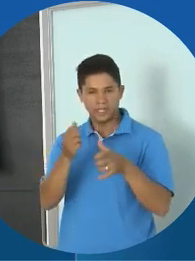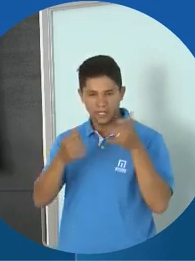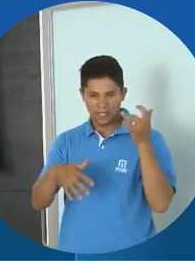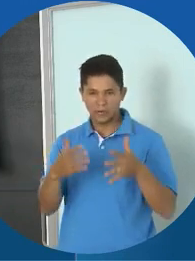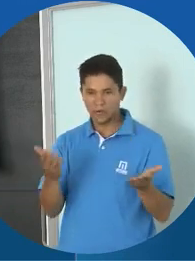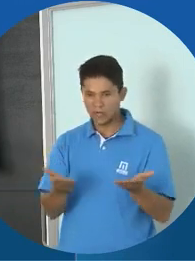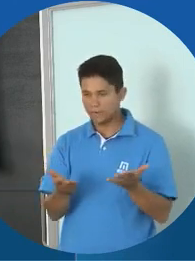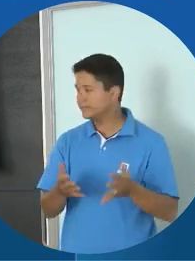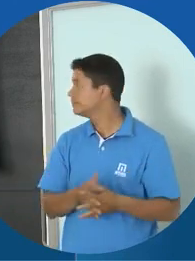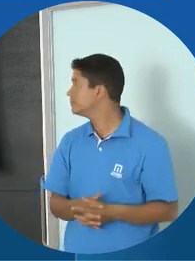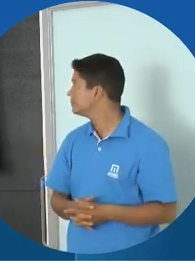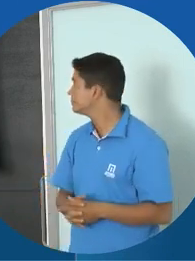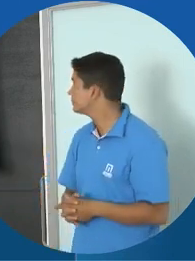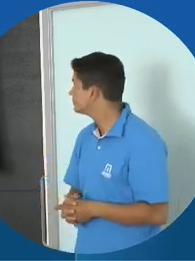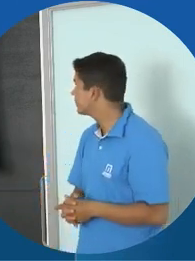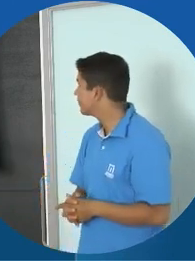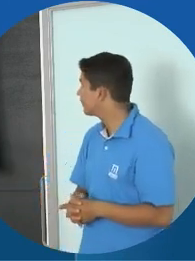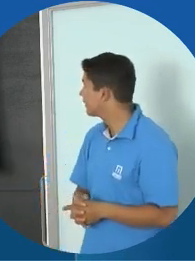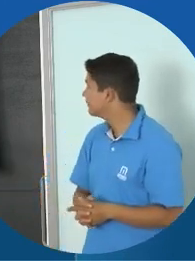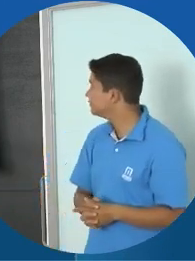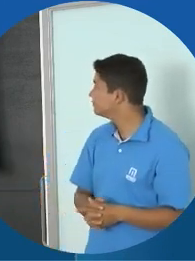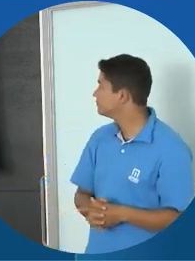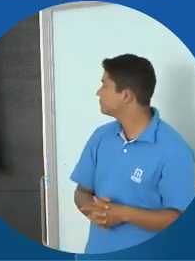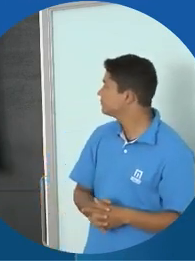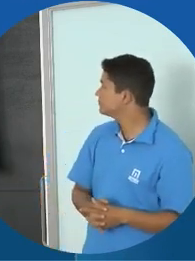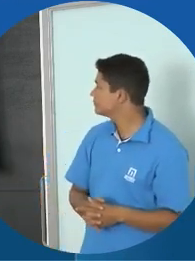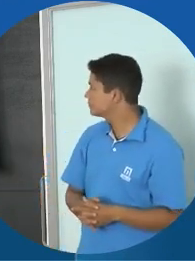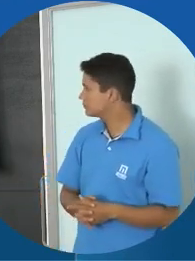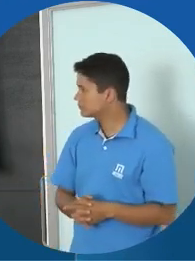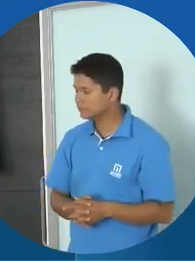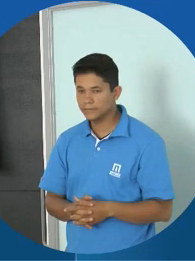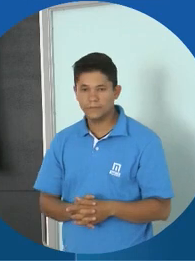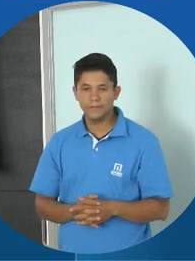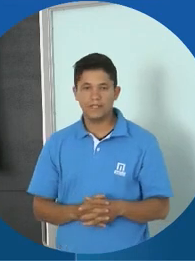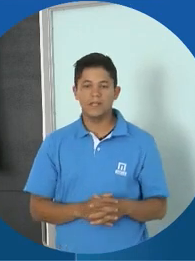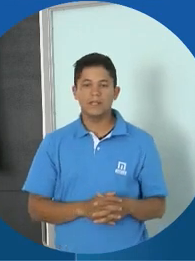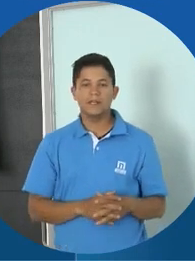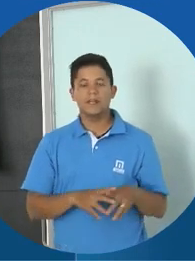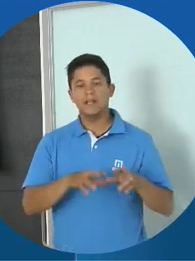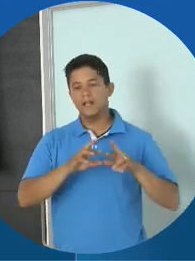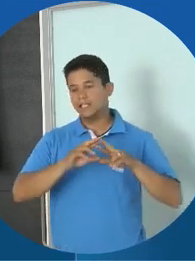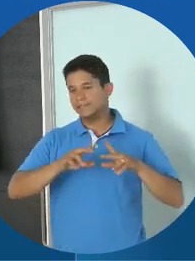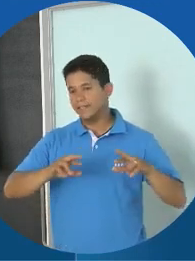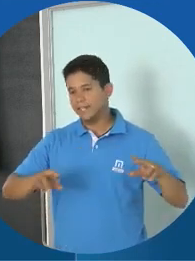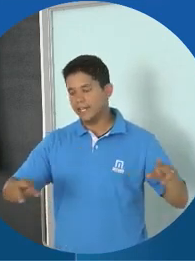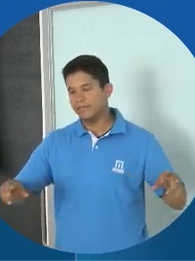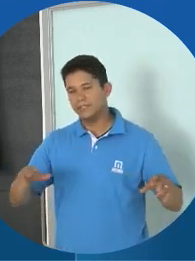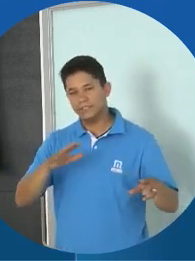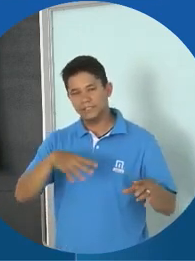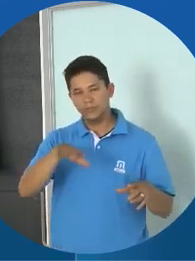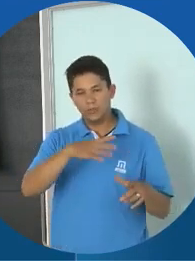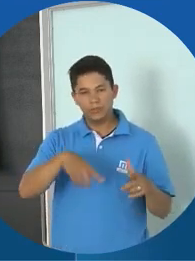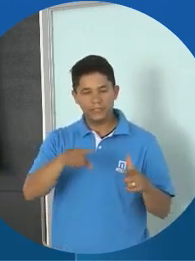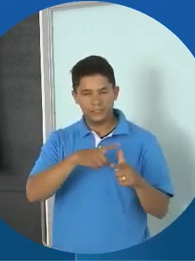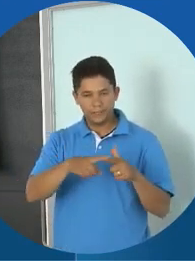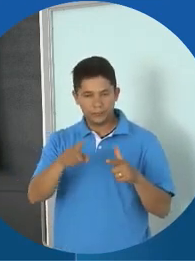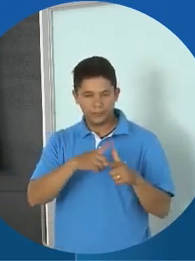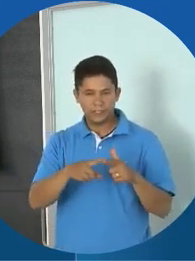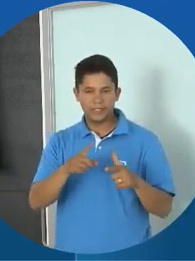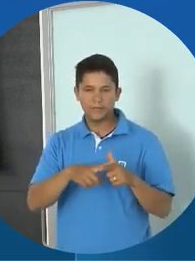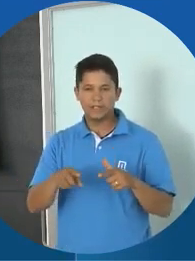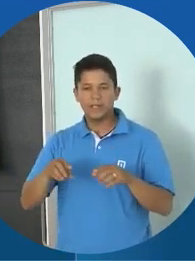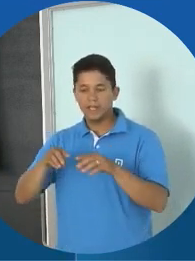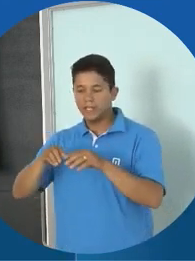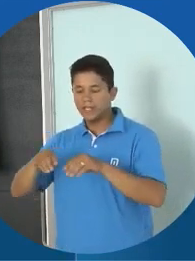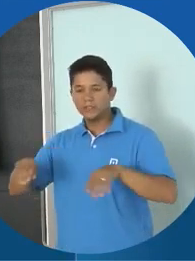para a gente. Então, as variáveis que estão em torno desse problema todo, os diferentes tipos de solo,